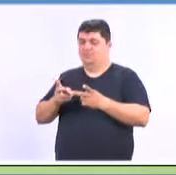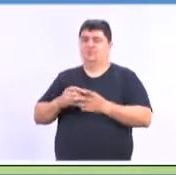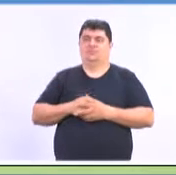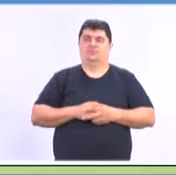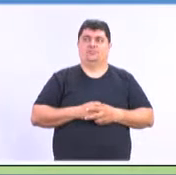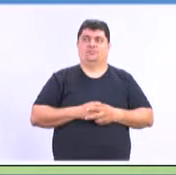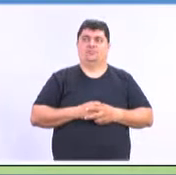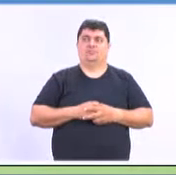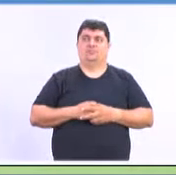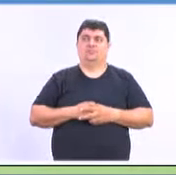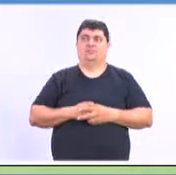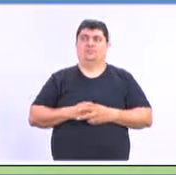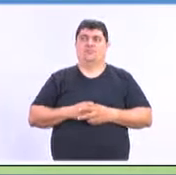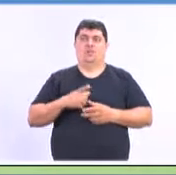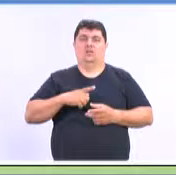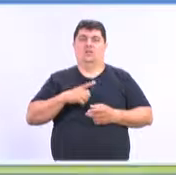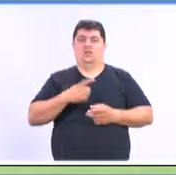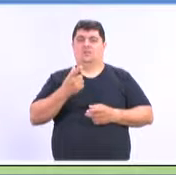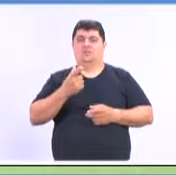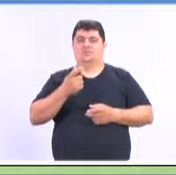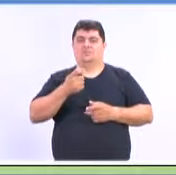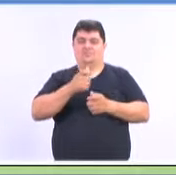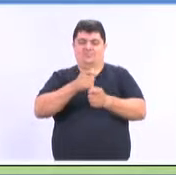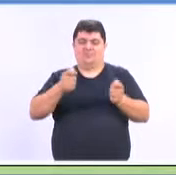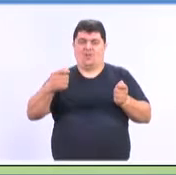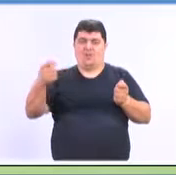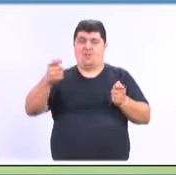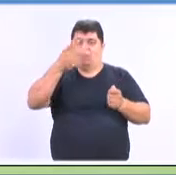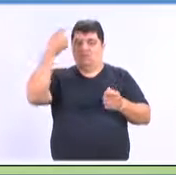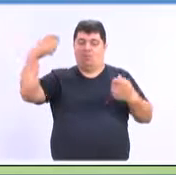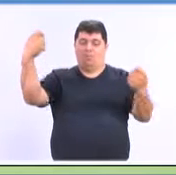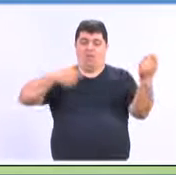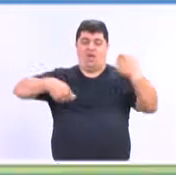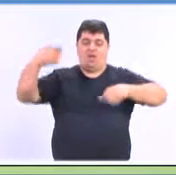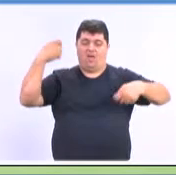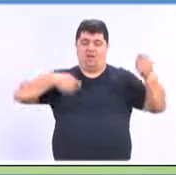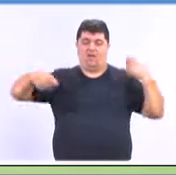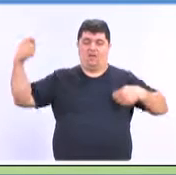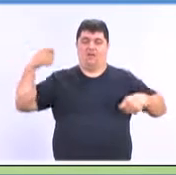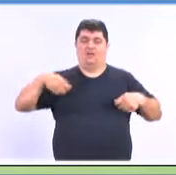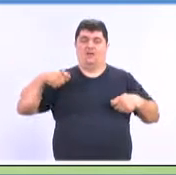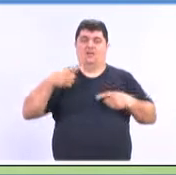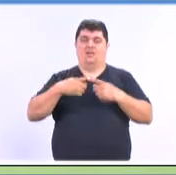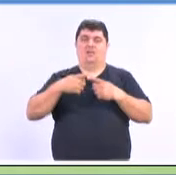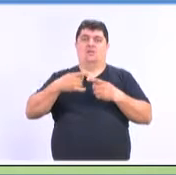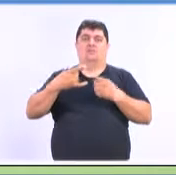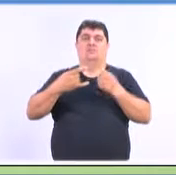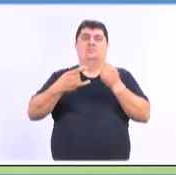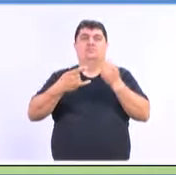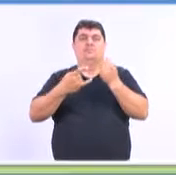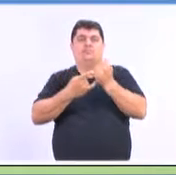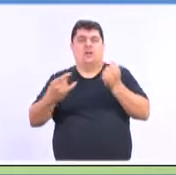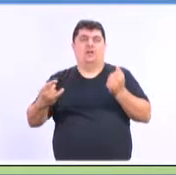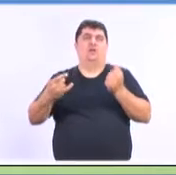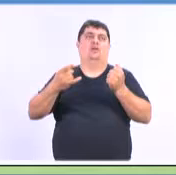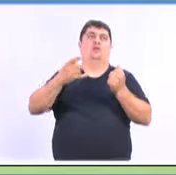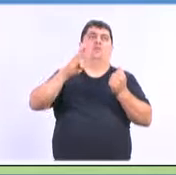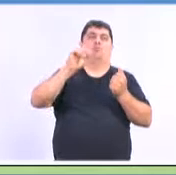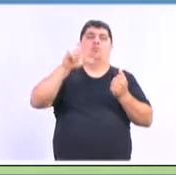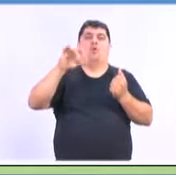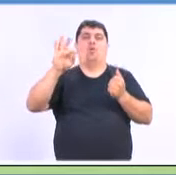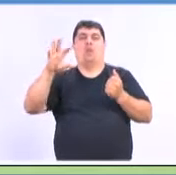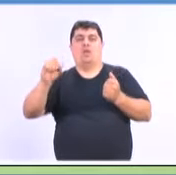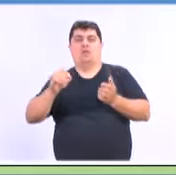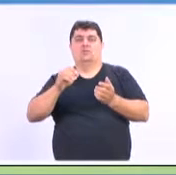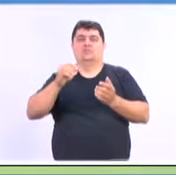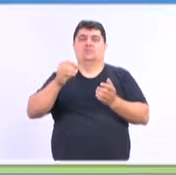estoque, tem o que mais? Contas a receber, valores a receber junto a terceiros, com vencimentos até o